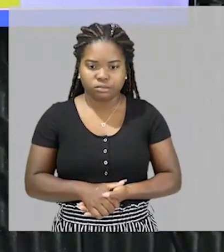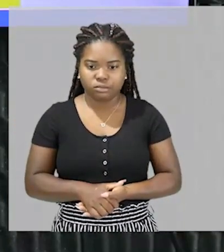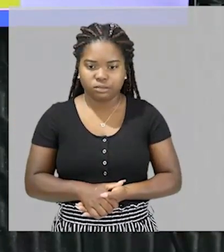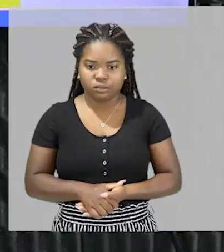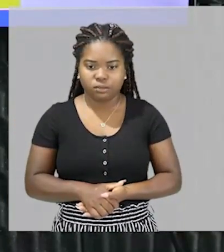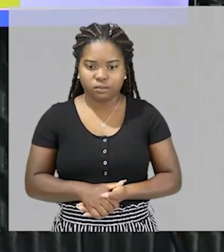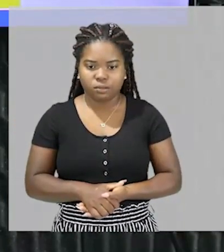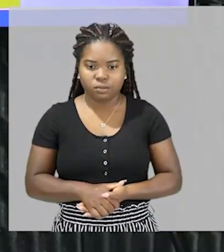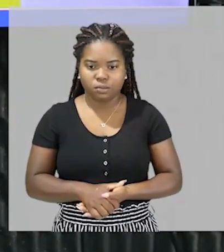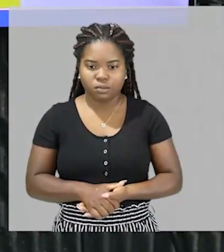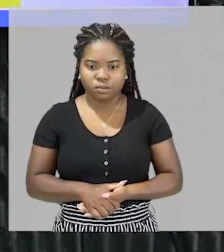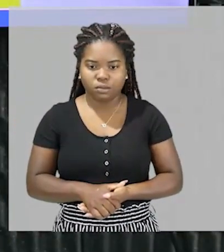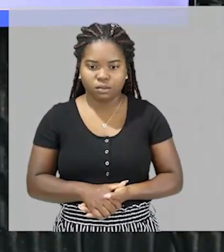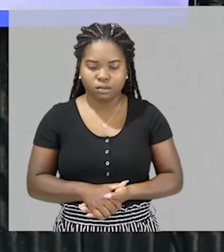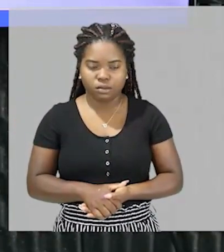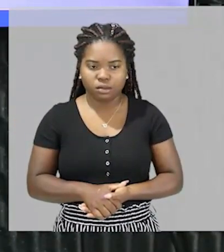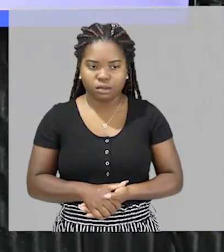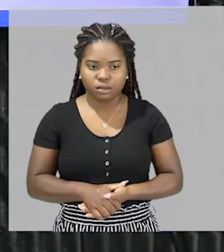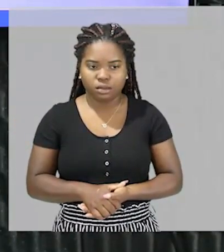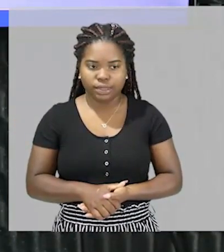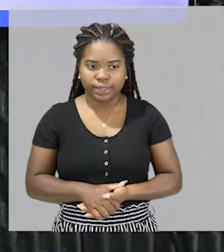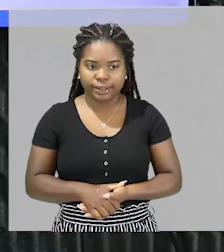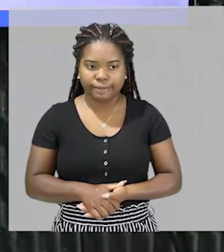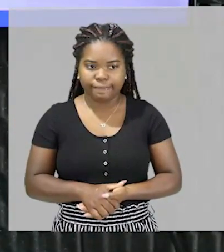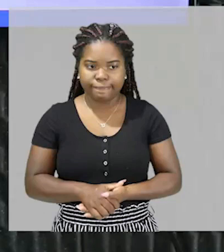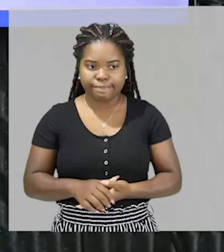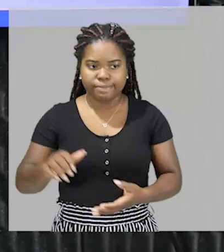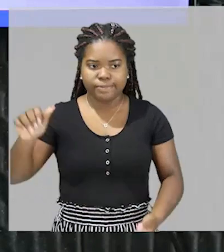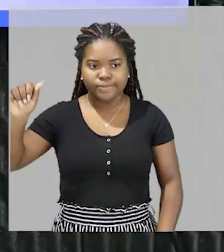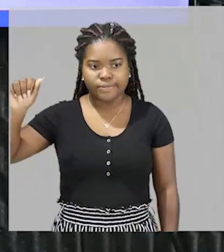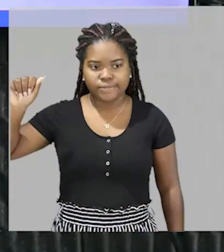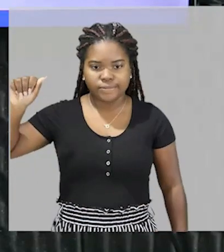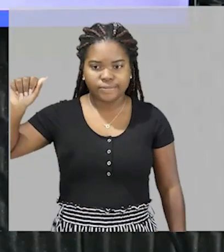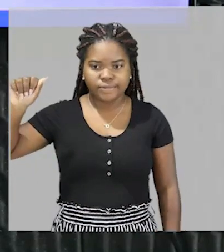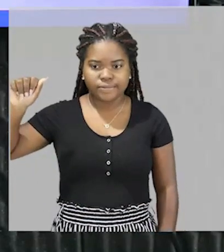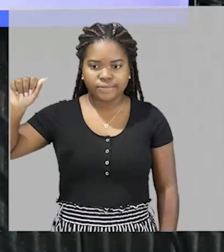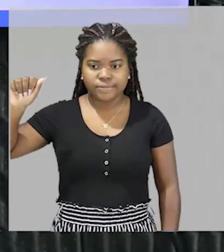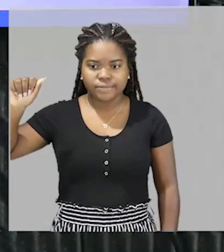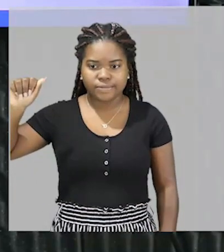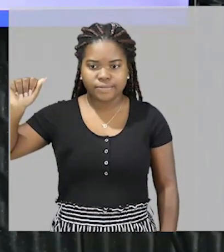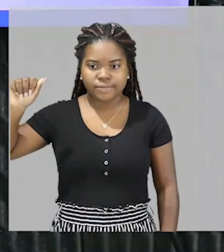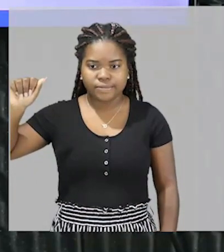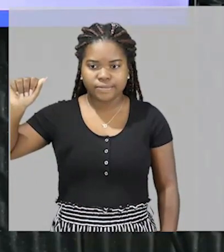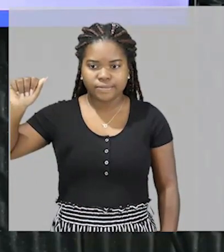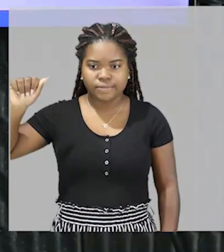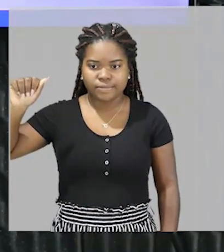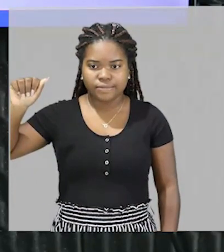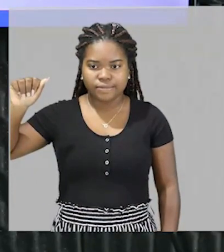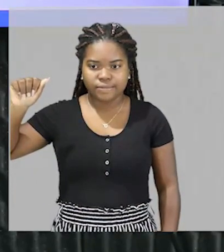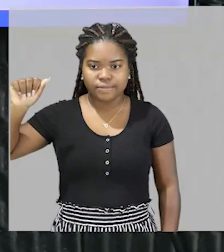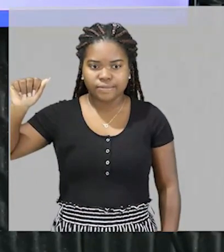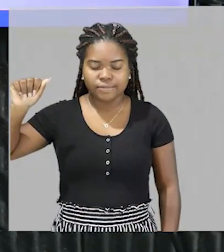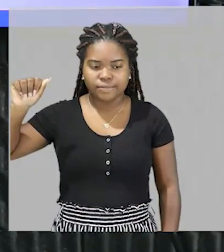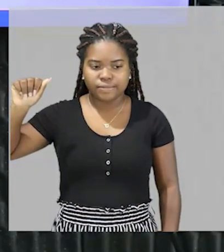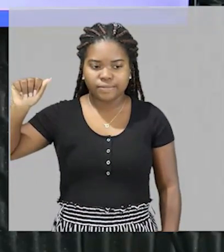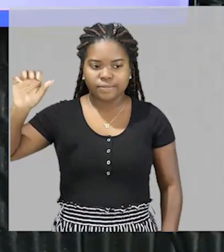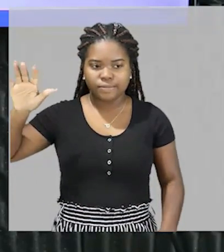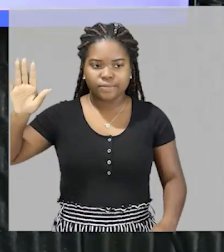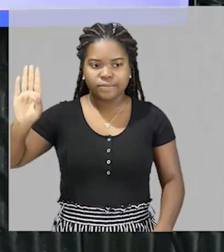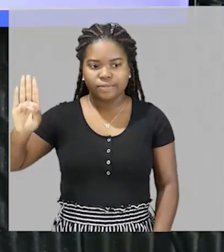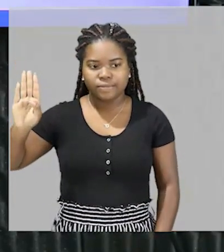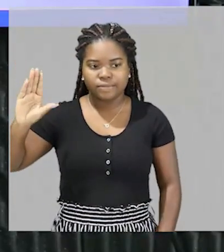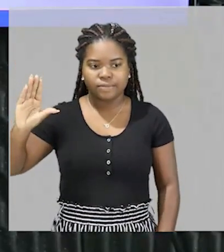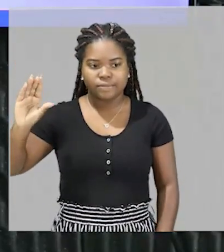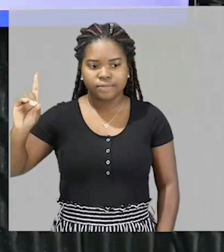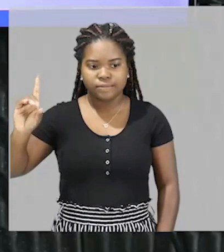papel rasgado em papel branco. A questão é, no caso da decolagem, o objetivo é